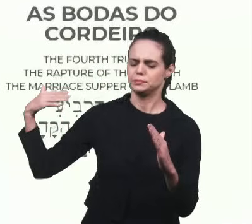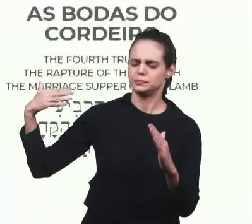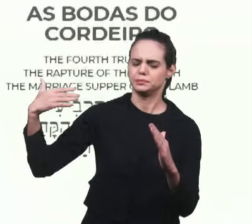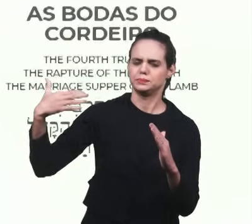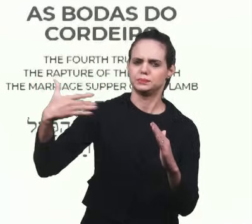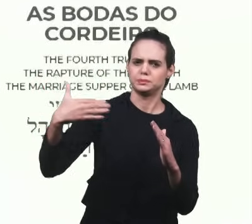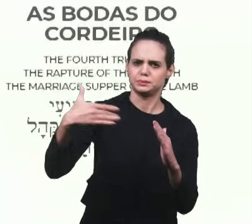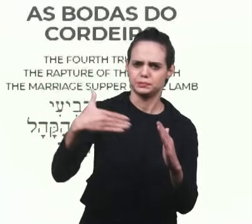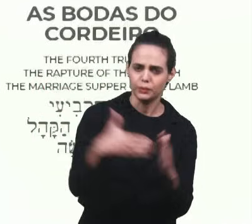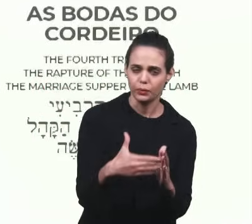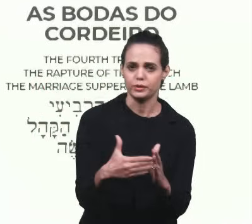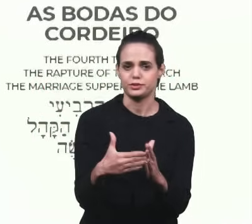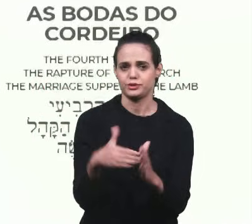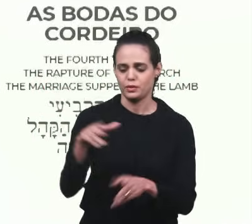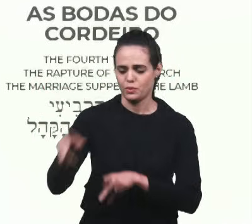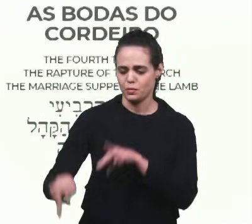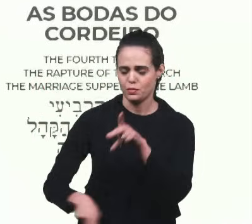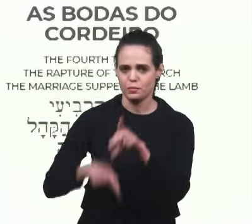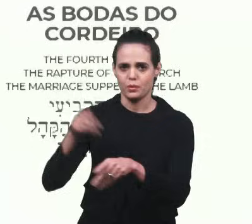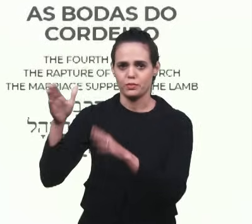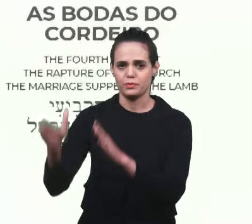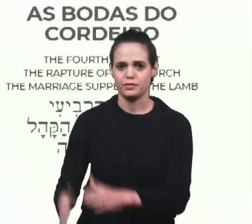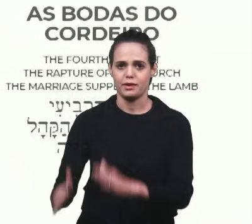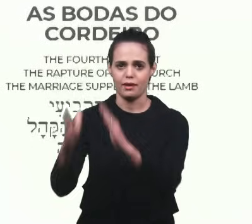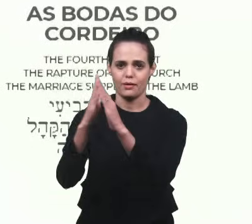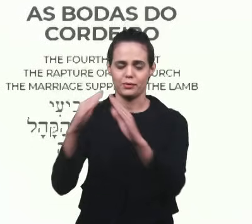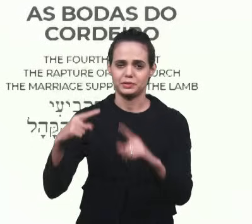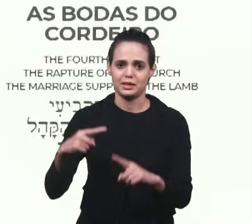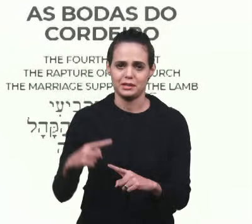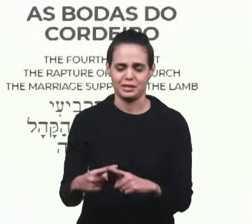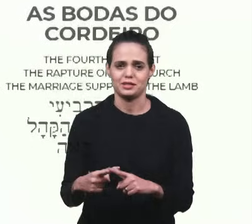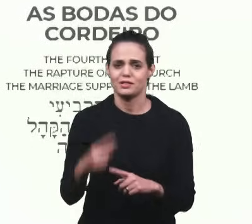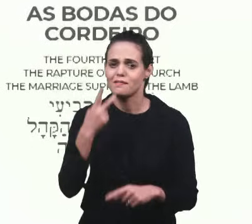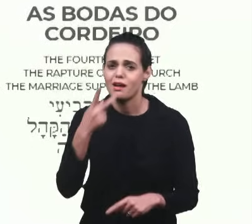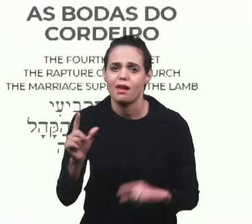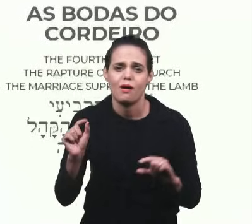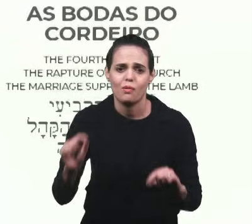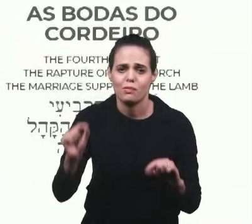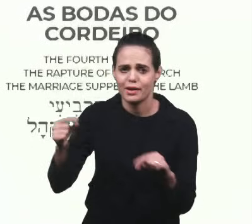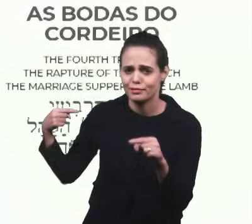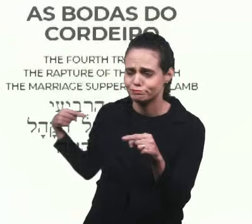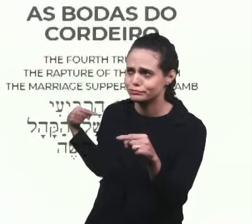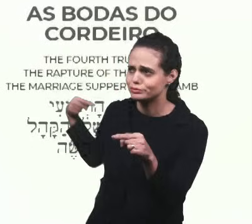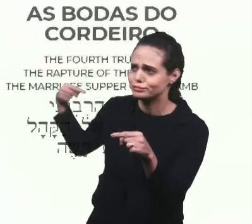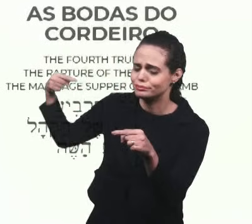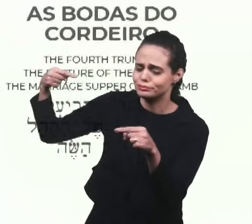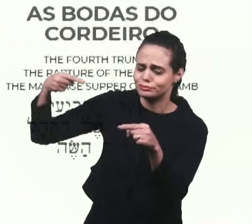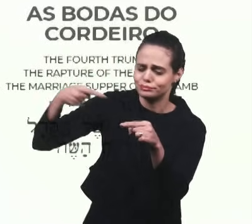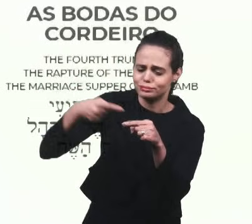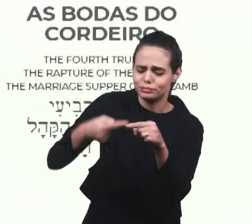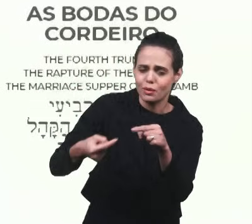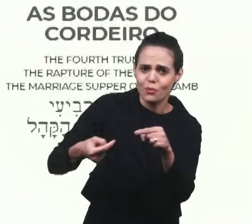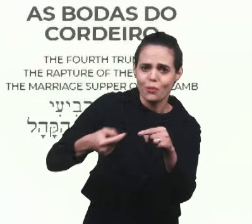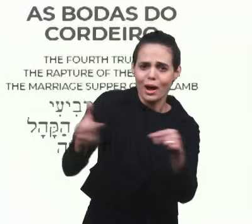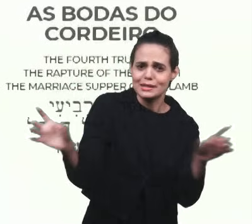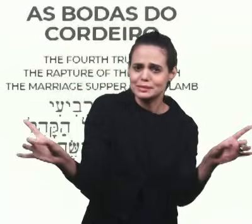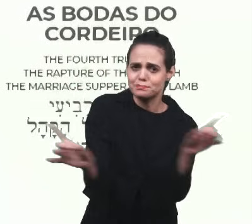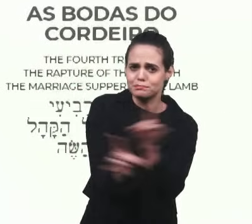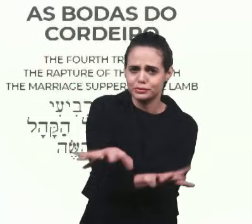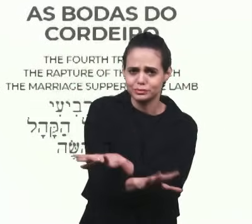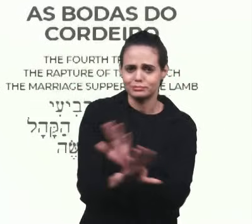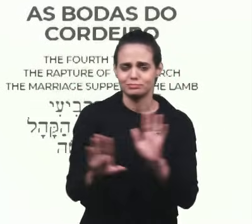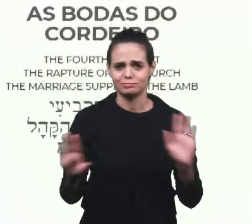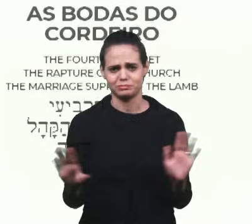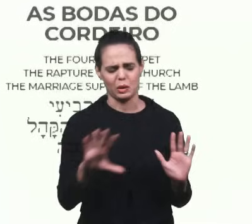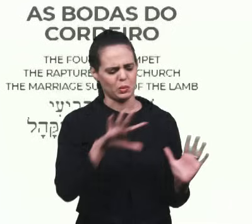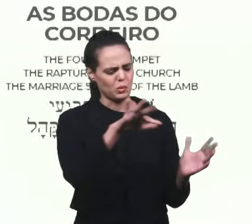que nós estamos dizendo? Que o tempo da igreja está encerrando. Só isso. O mundo vai se acabar, isso não é um problema nosso.